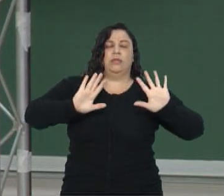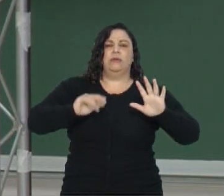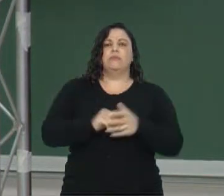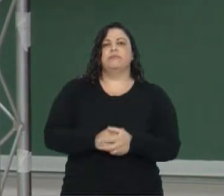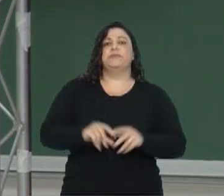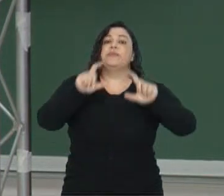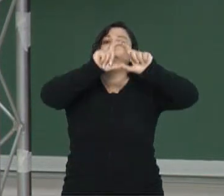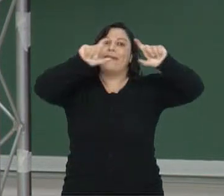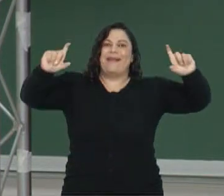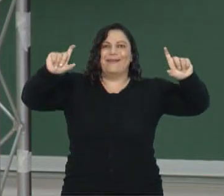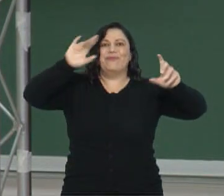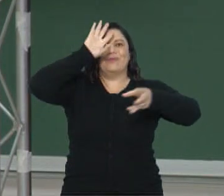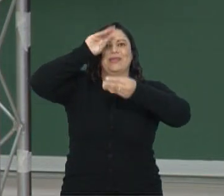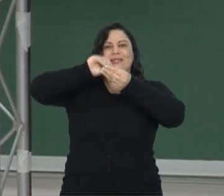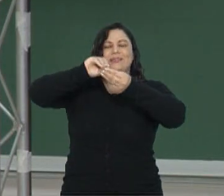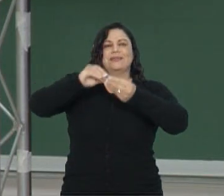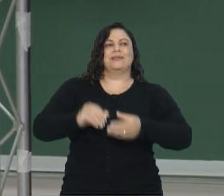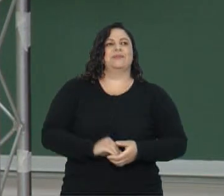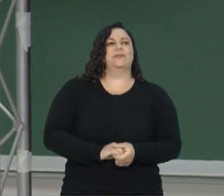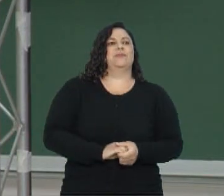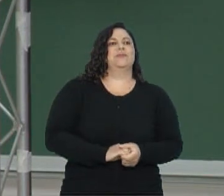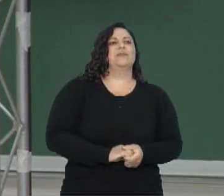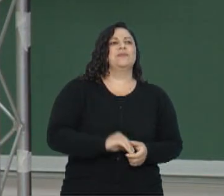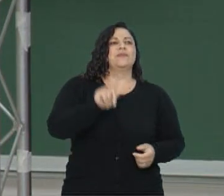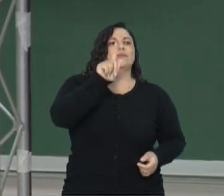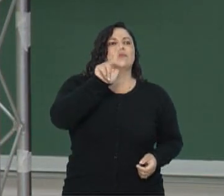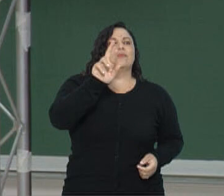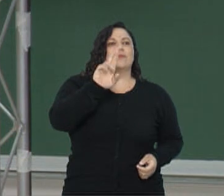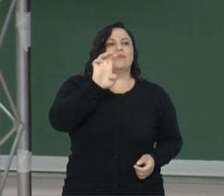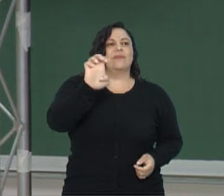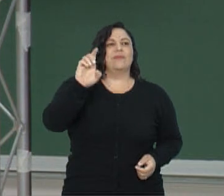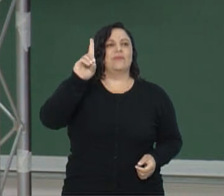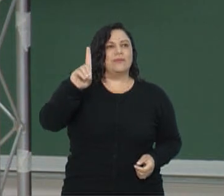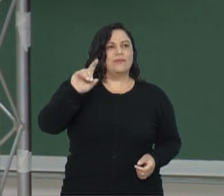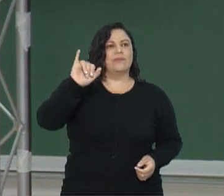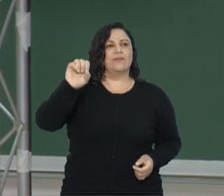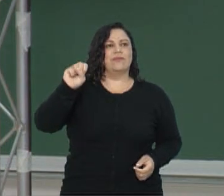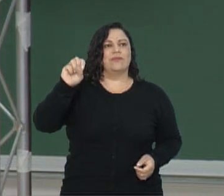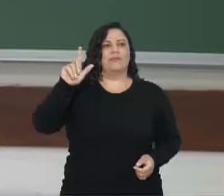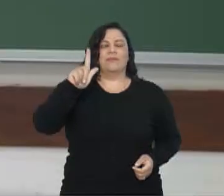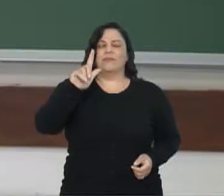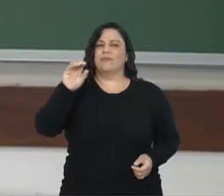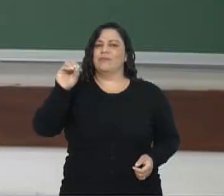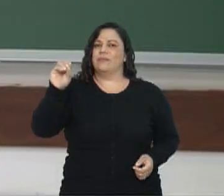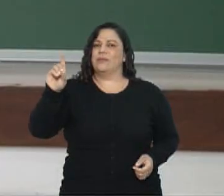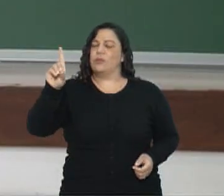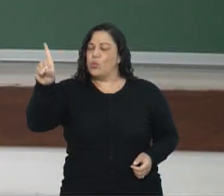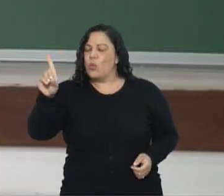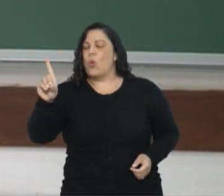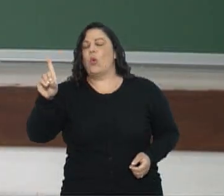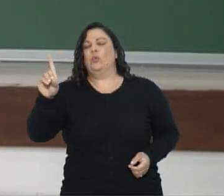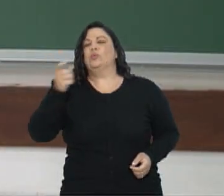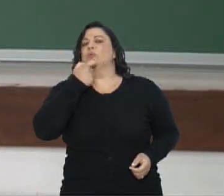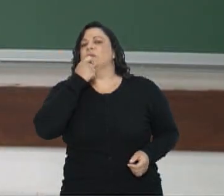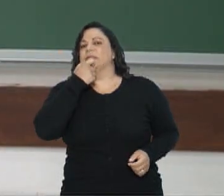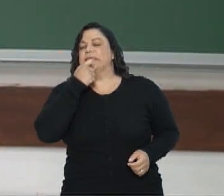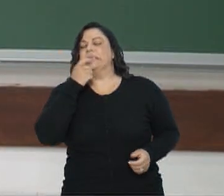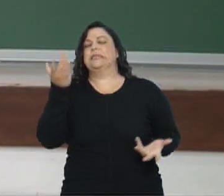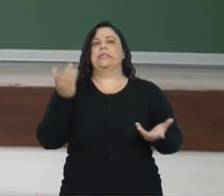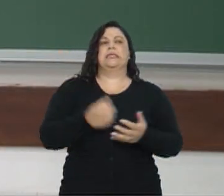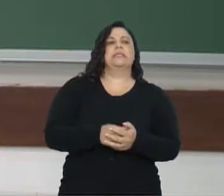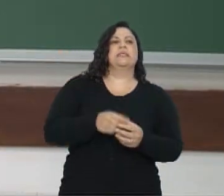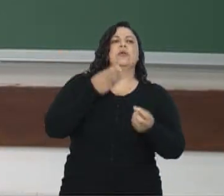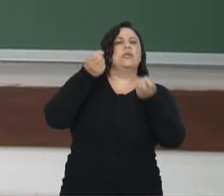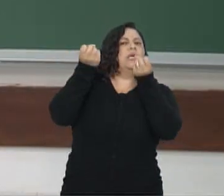Esse pensamento é a frase em inglês, greed is good, a ambição é boa. O que o Adam Smith vai dizer para a gente? Vamos dizer que